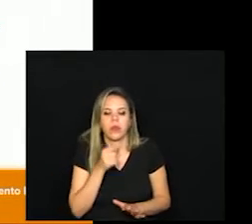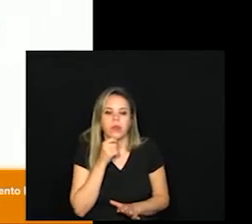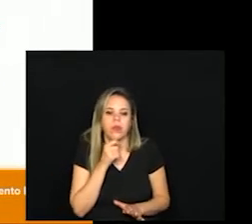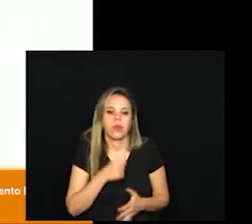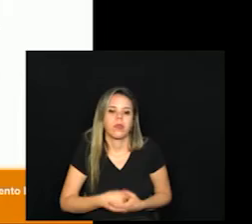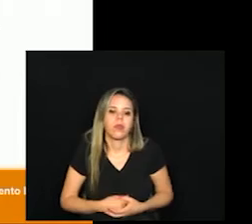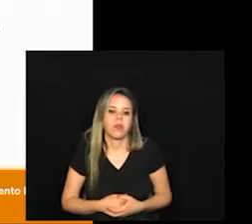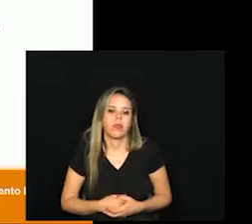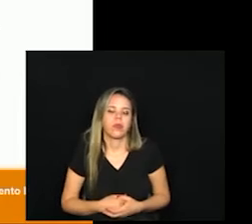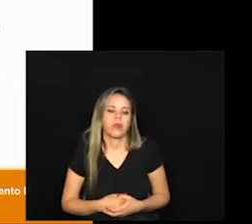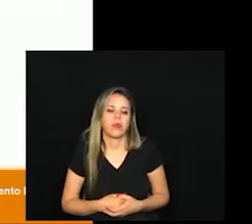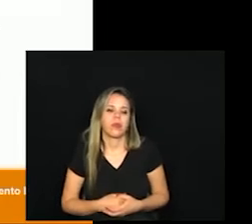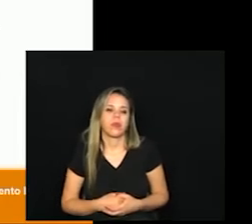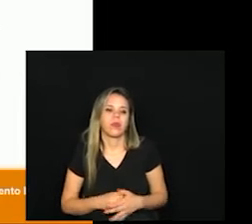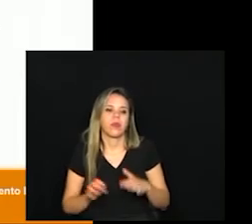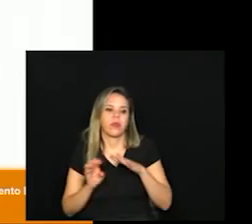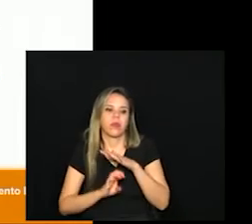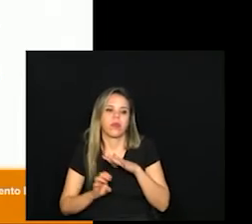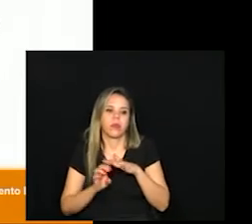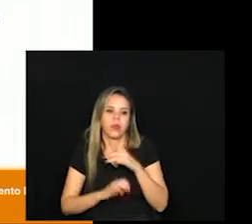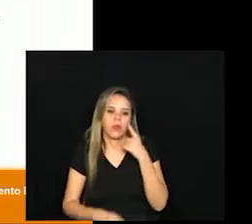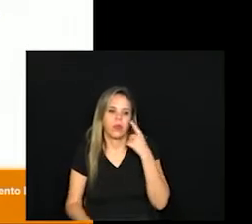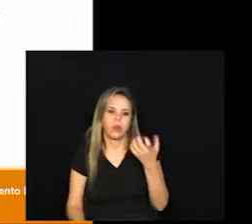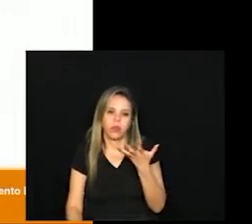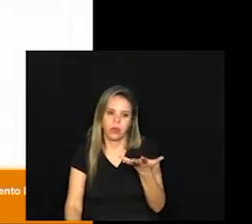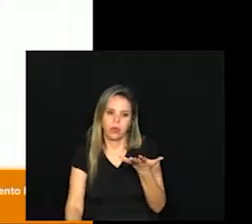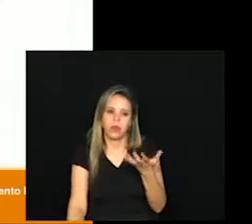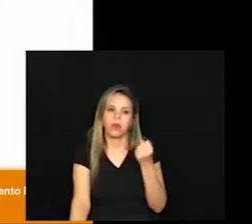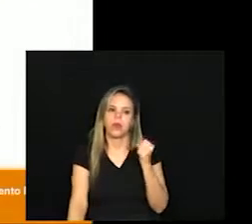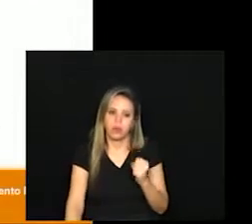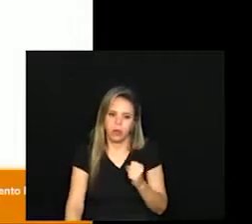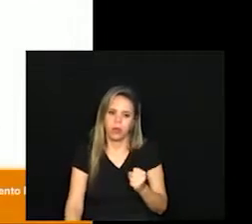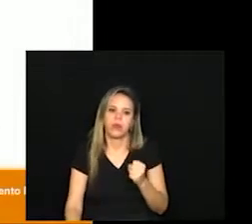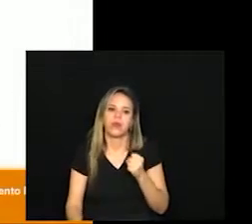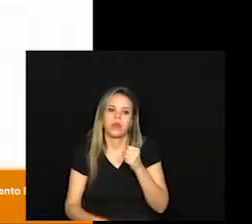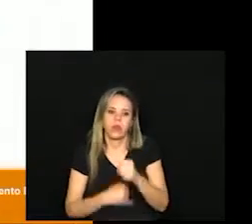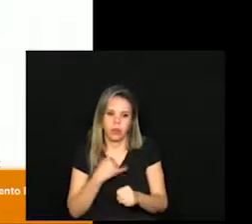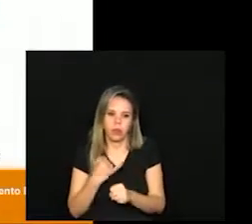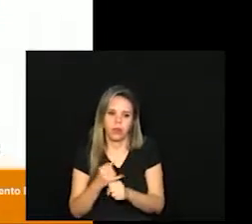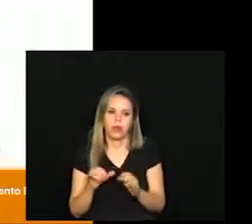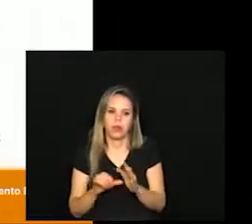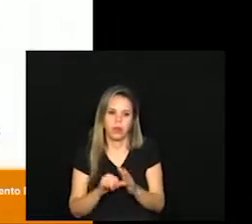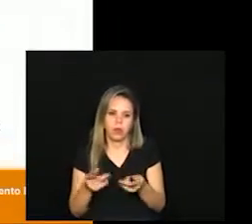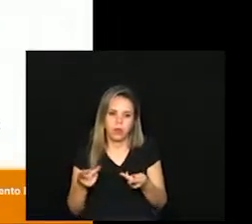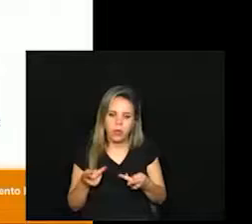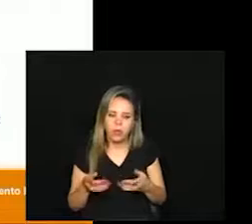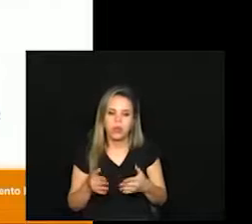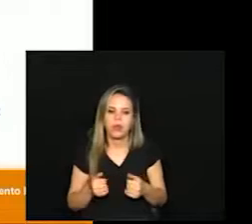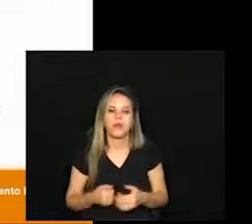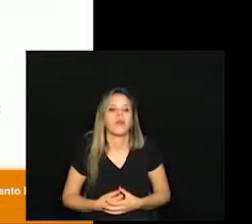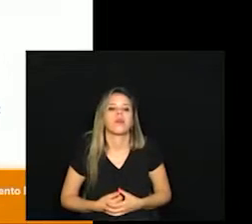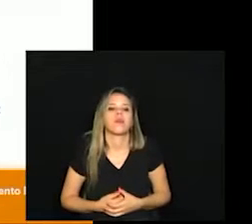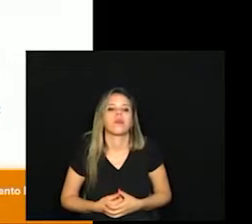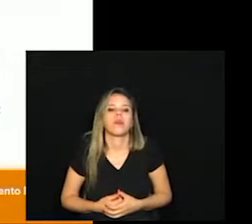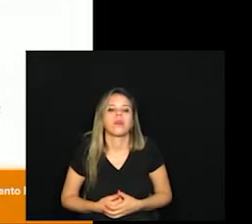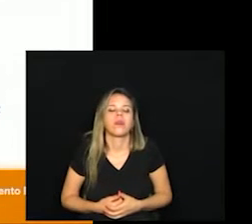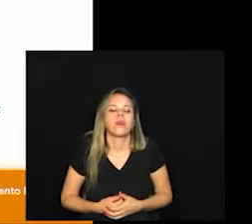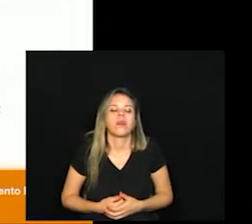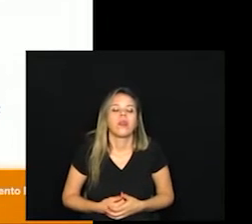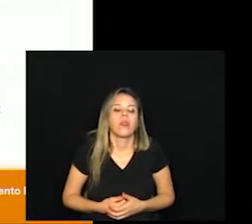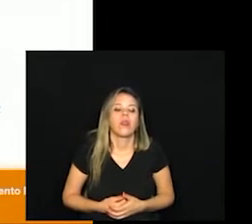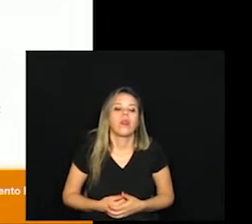isso, as empresas interessadas podem acessar o edital de convocação para